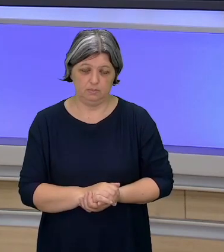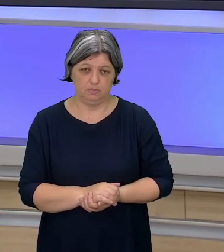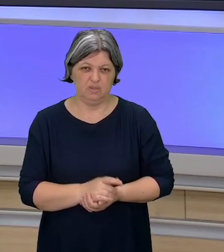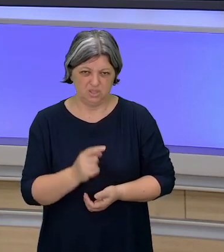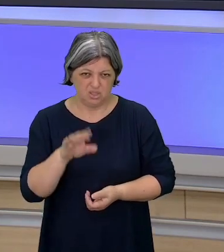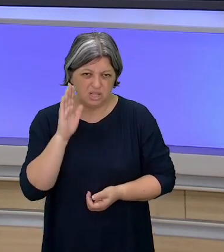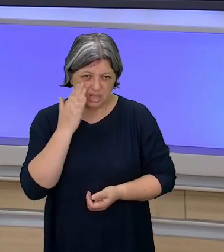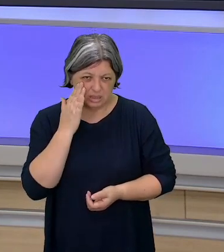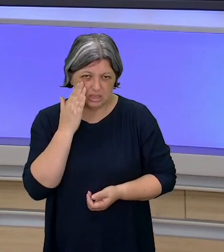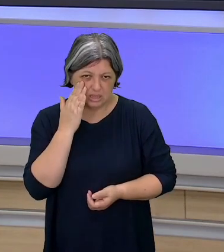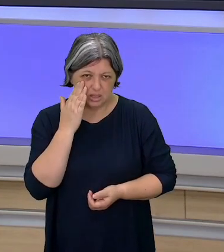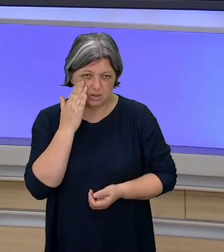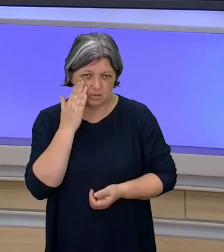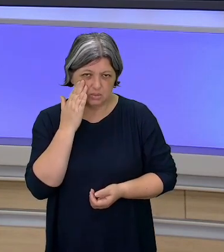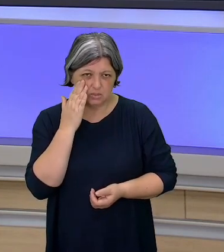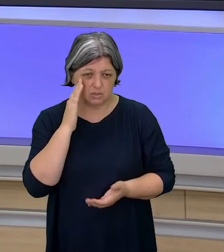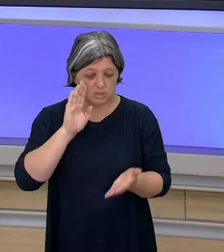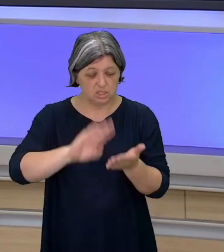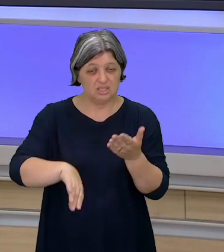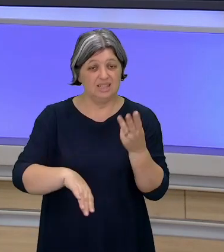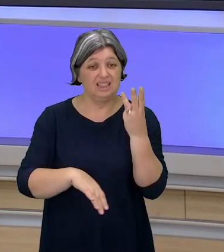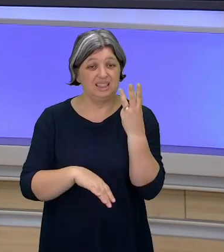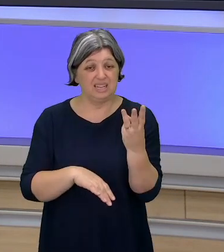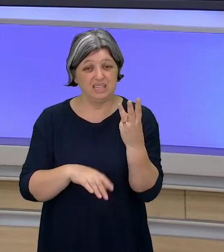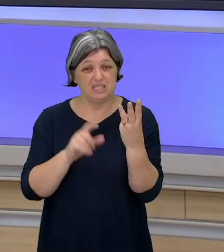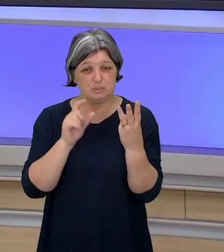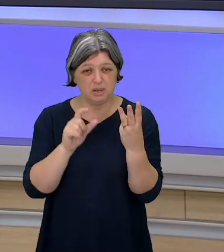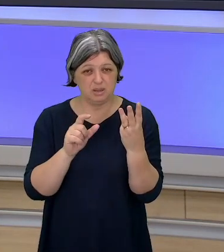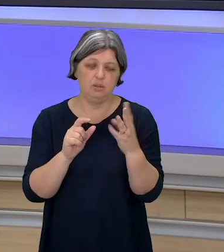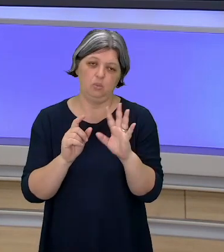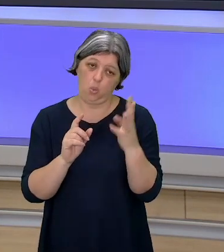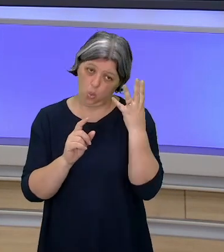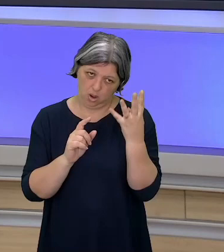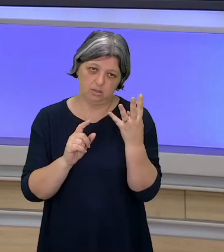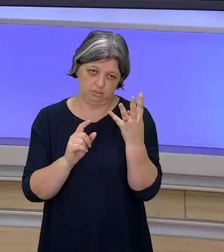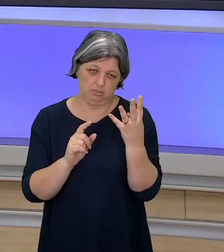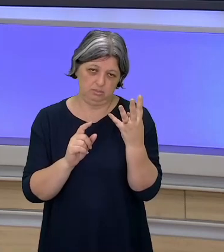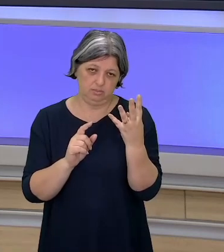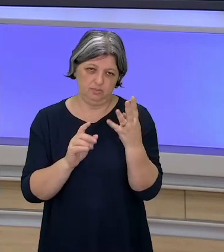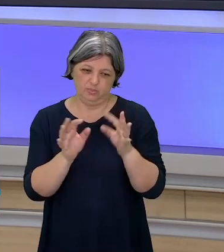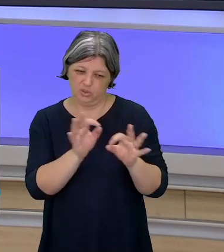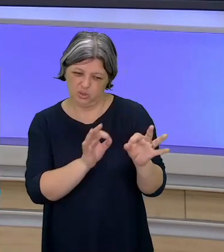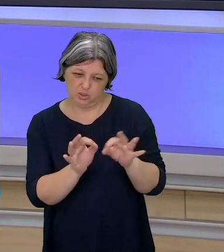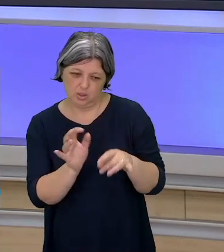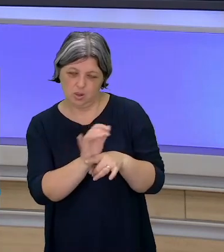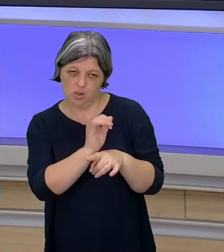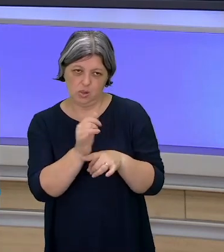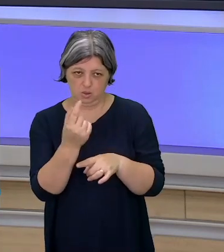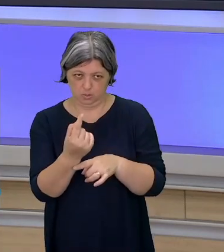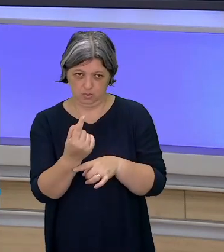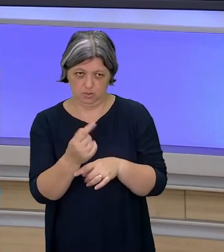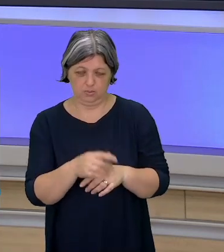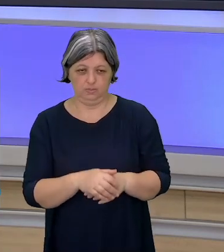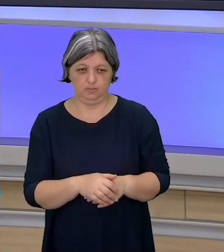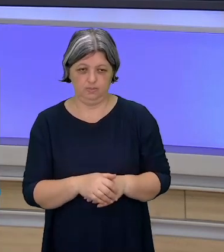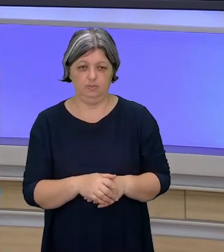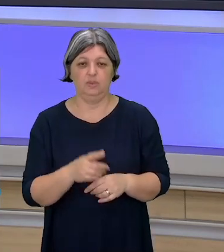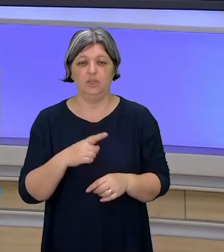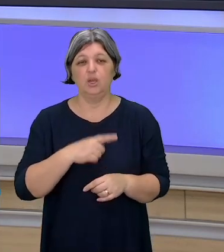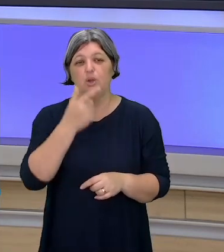Vocês entendem que tirando 3 palavras, 4, vai, e arrumando uma, eu dei